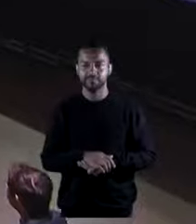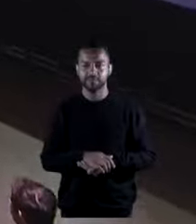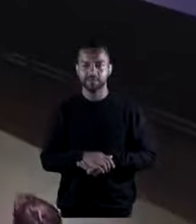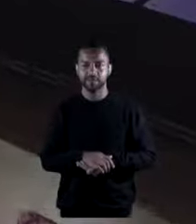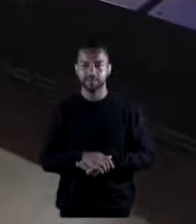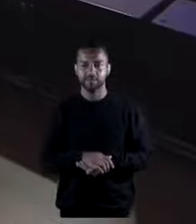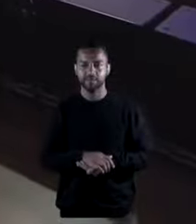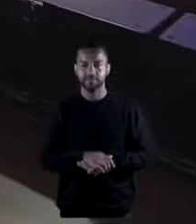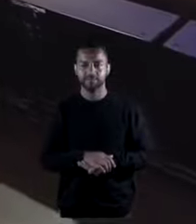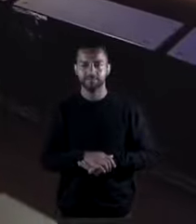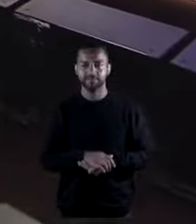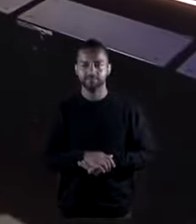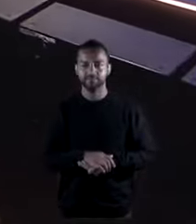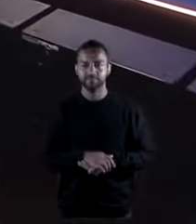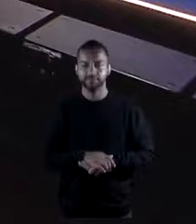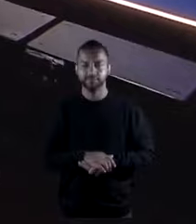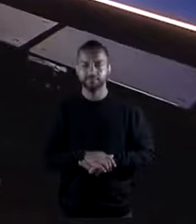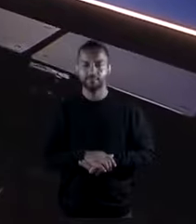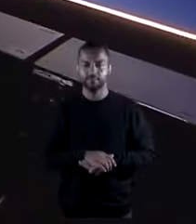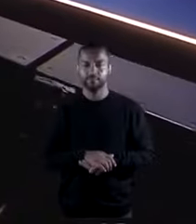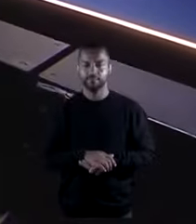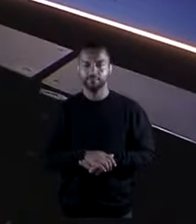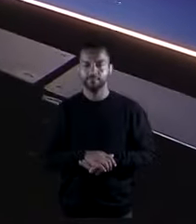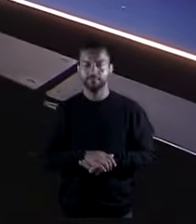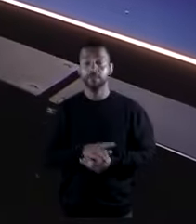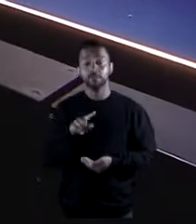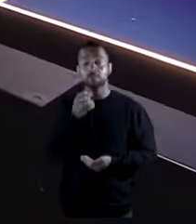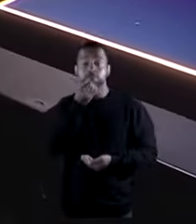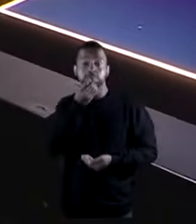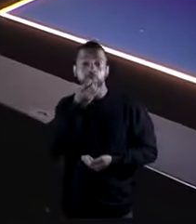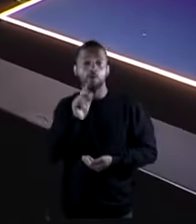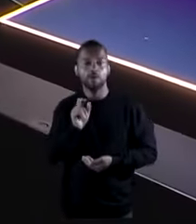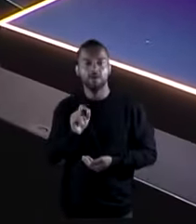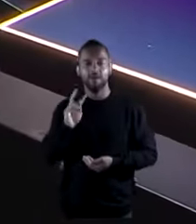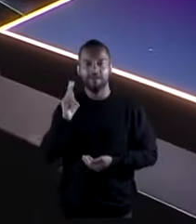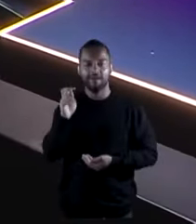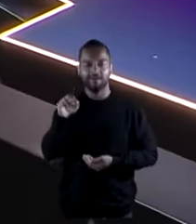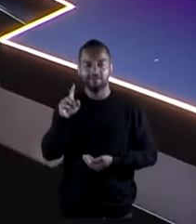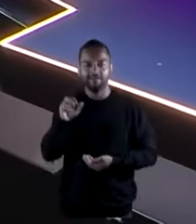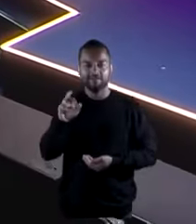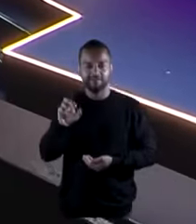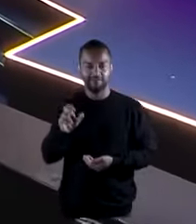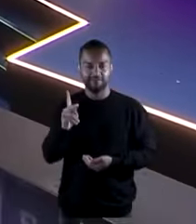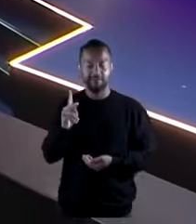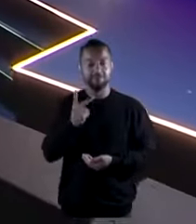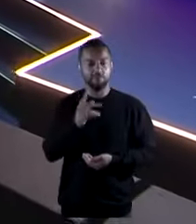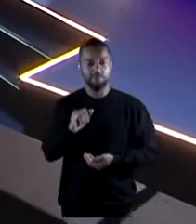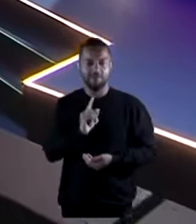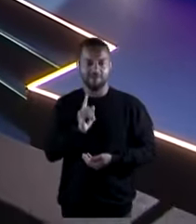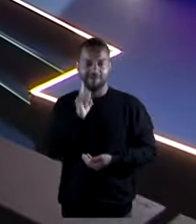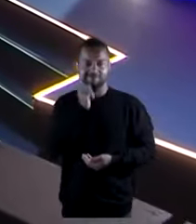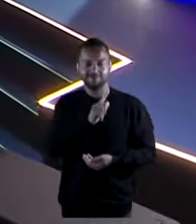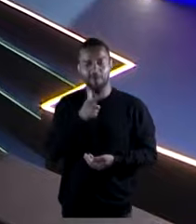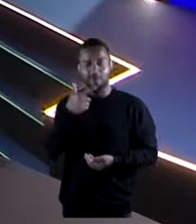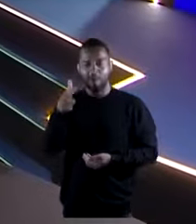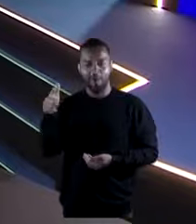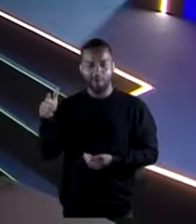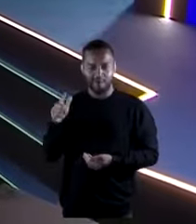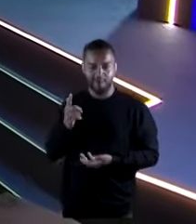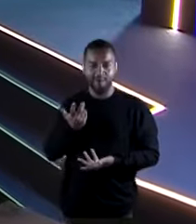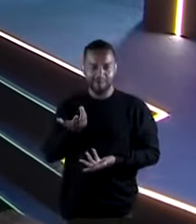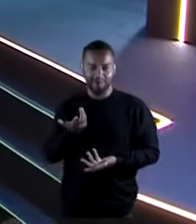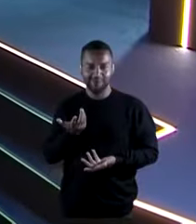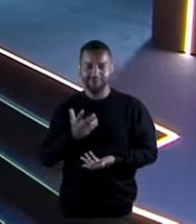Maravilha, o Murilo joga não, Endrick. Zagueiro também. É bom que o Endrick não vai ganhar nunca muitos prêmios na vida, ela vai ganhar dos outros, cara. Fominha, assim.